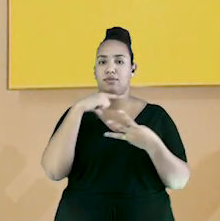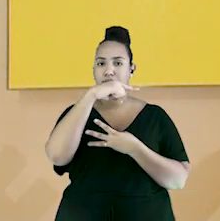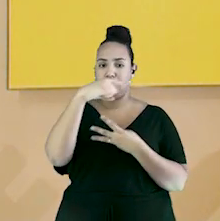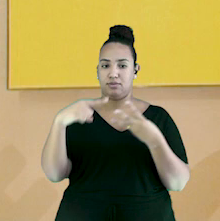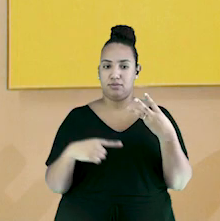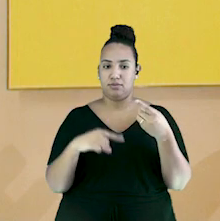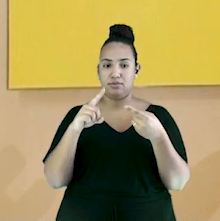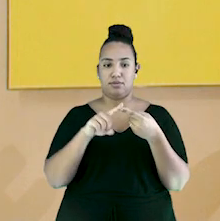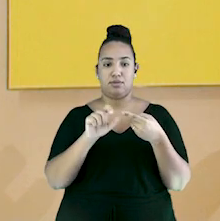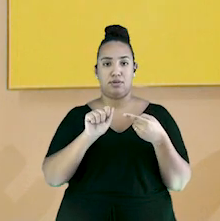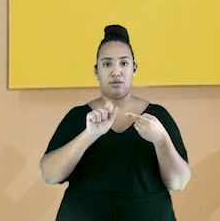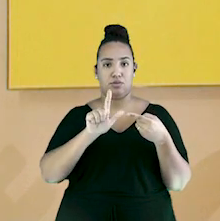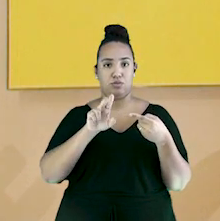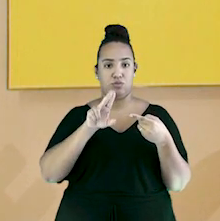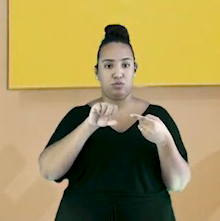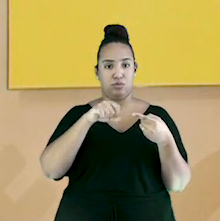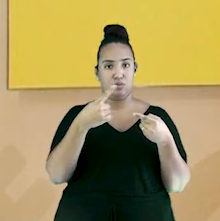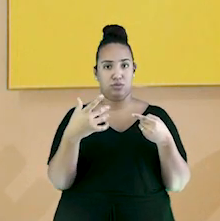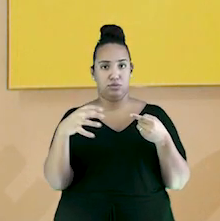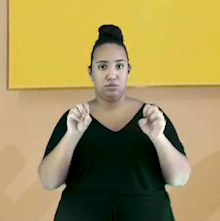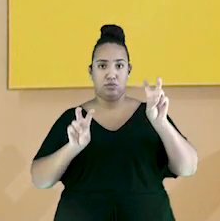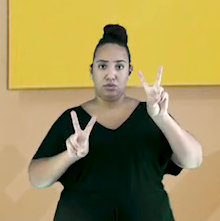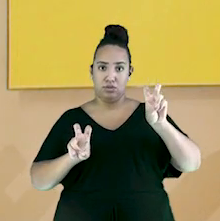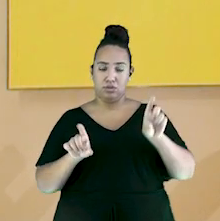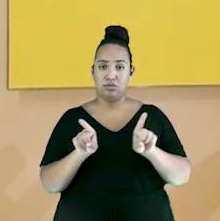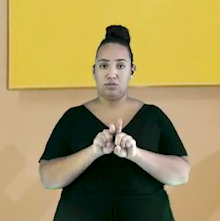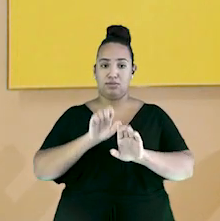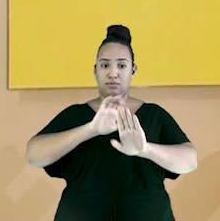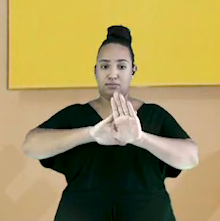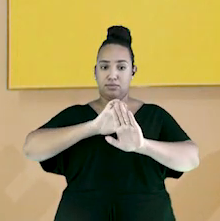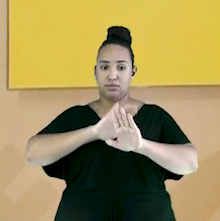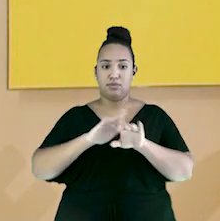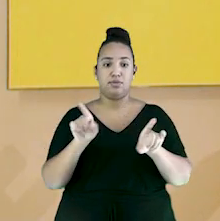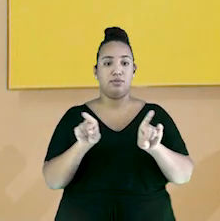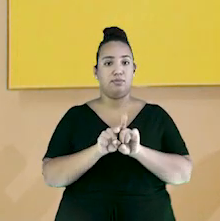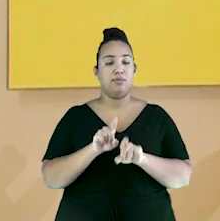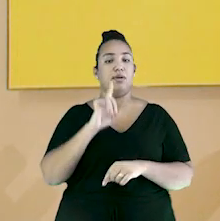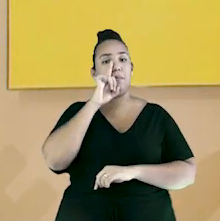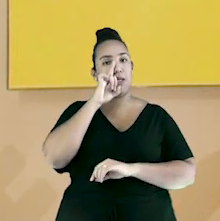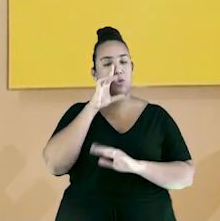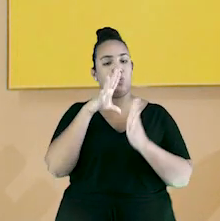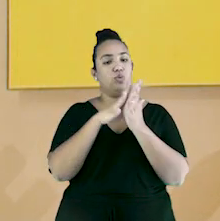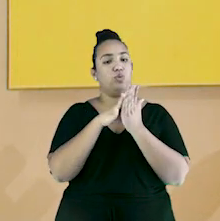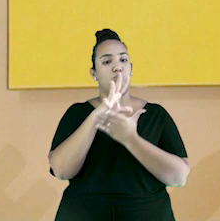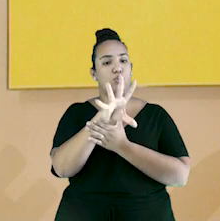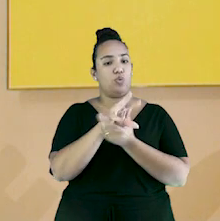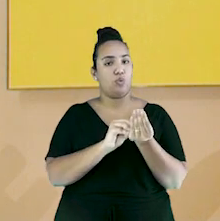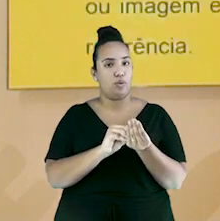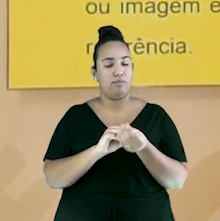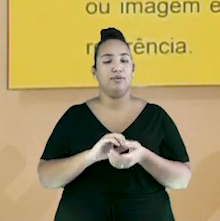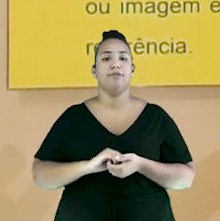de intertextualidade: alusão, citação e paráfrase, e também o perigo do plágio.